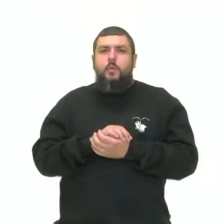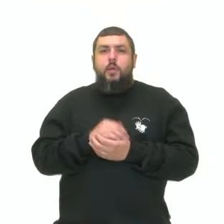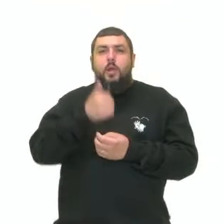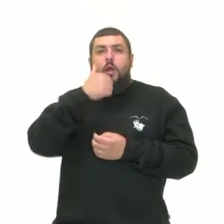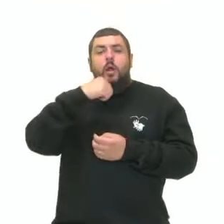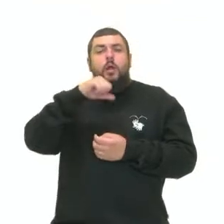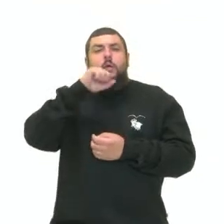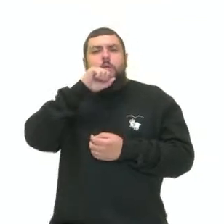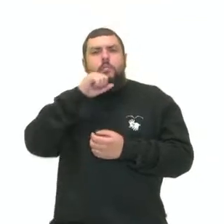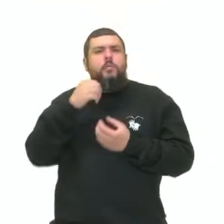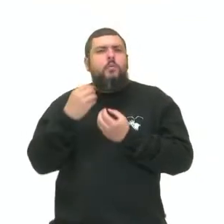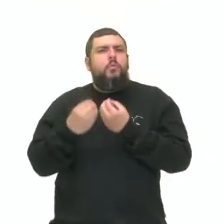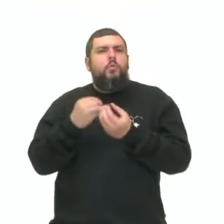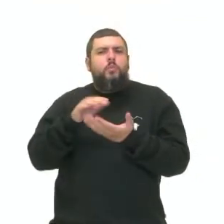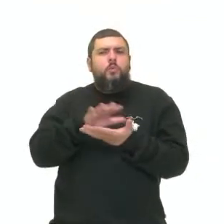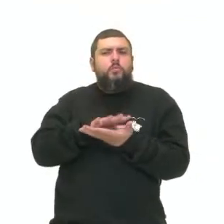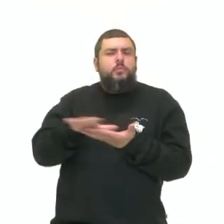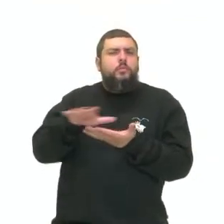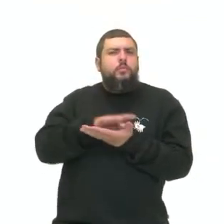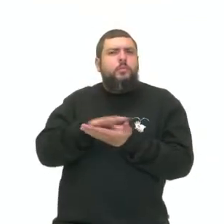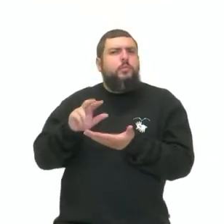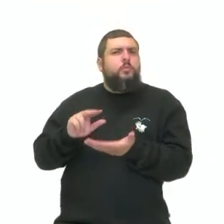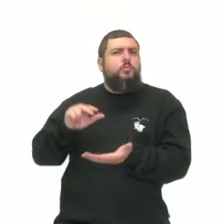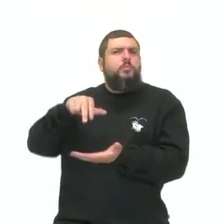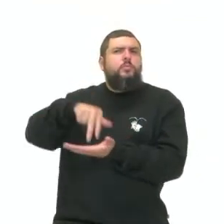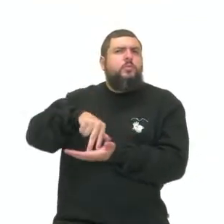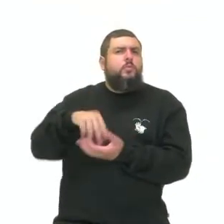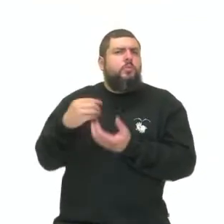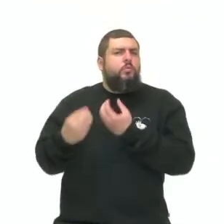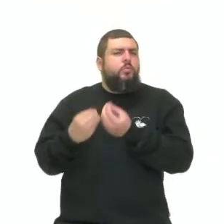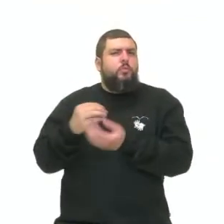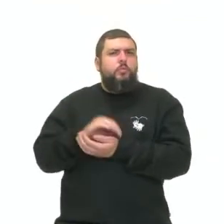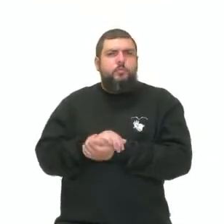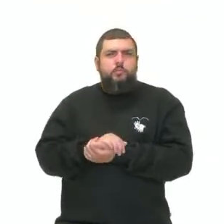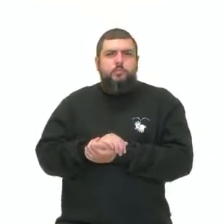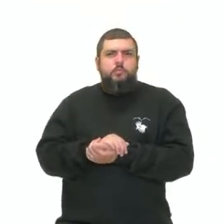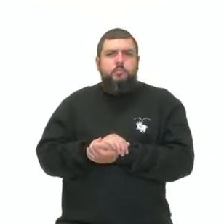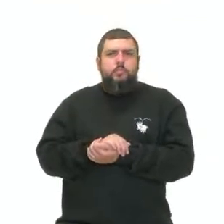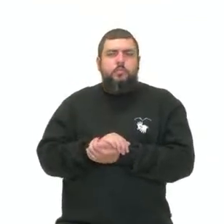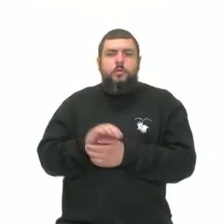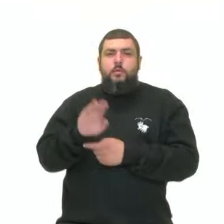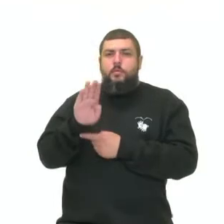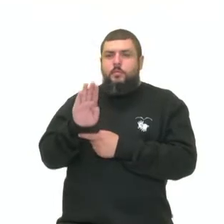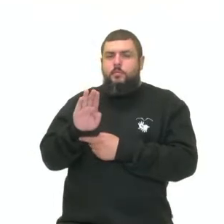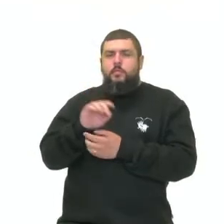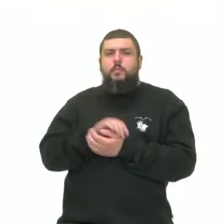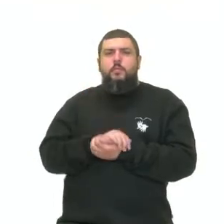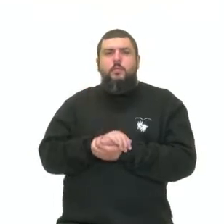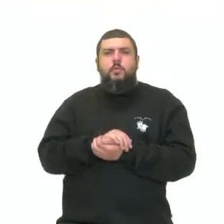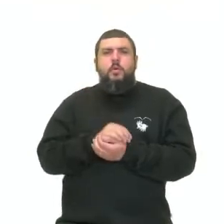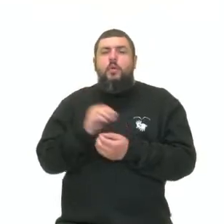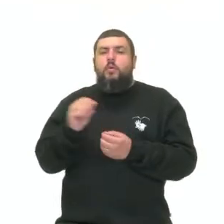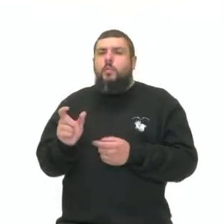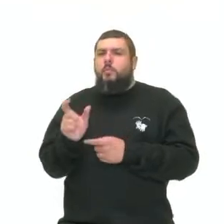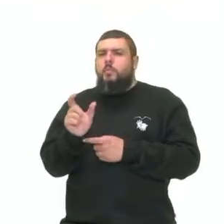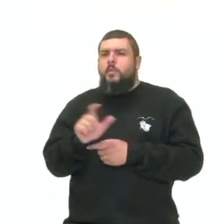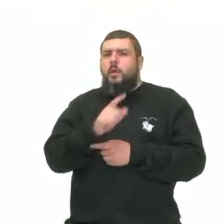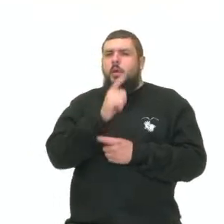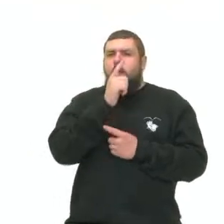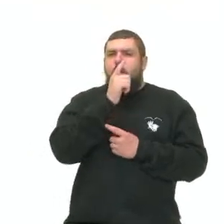relação à compra? E na letra B, qual é o efeito de sentido produzido pela expressão água na